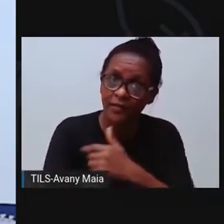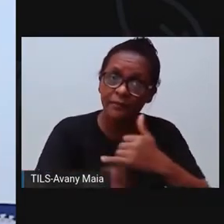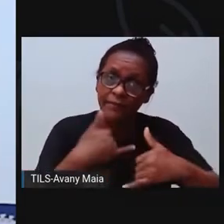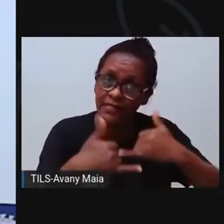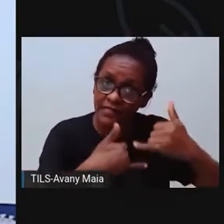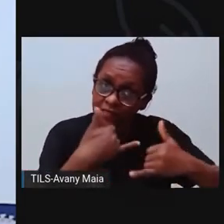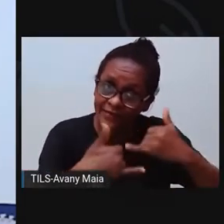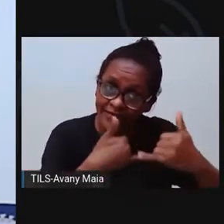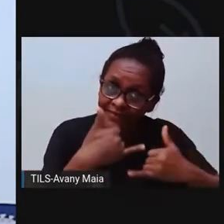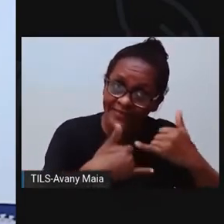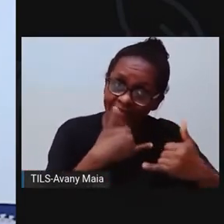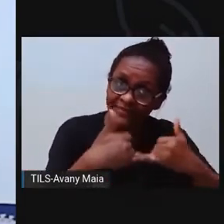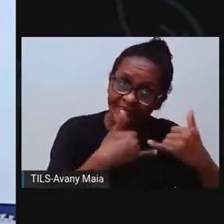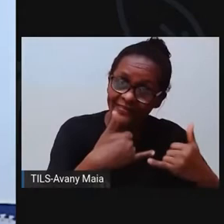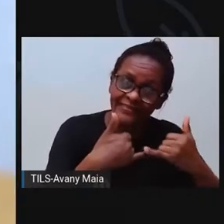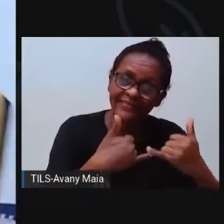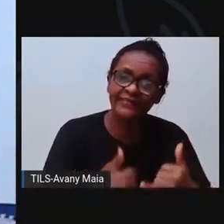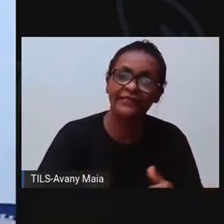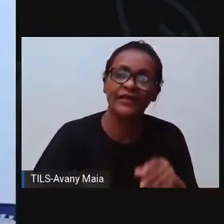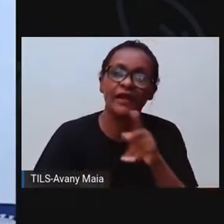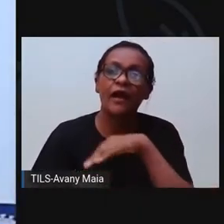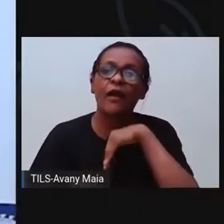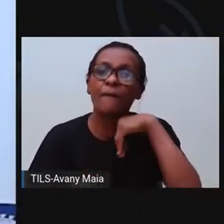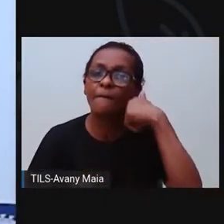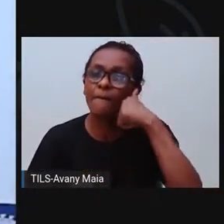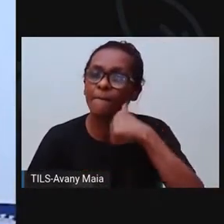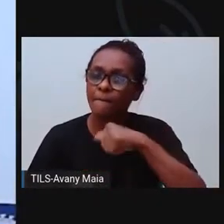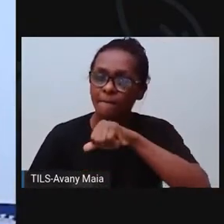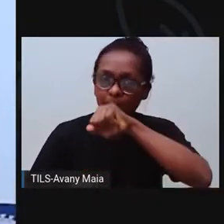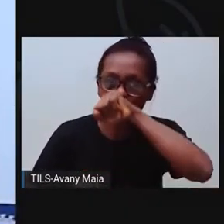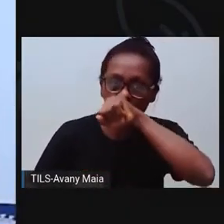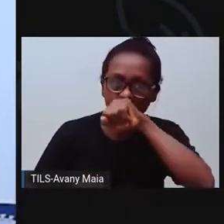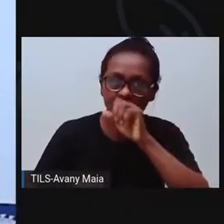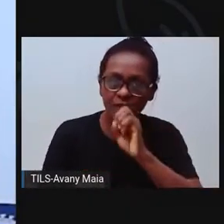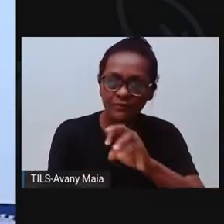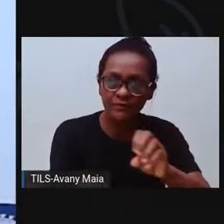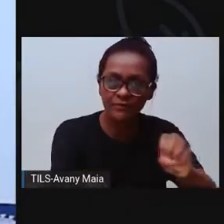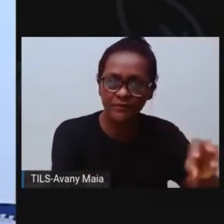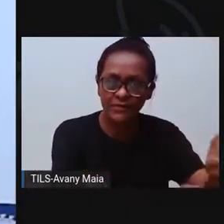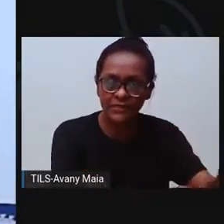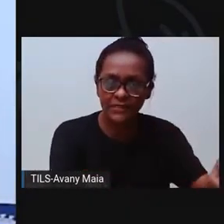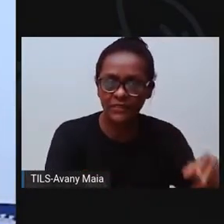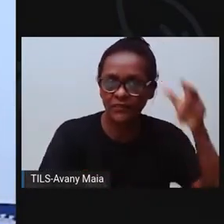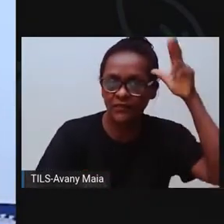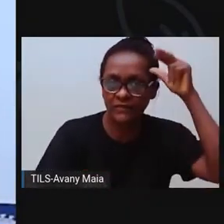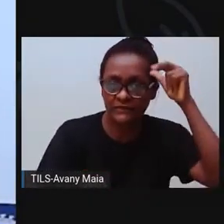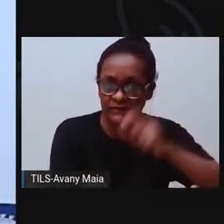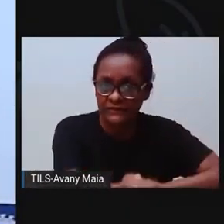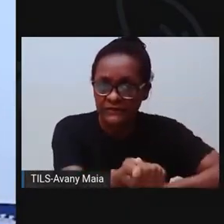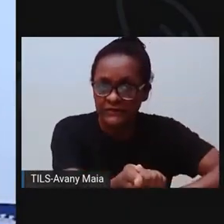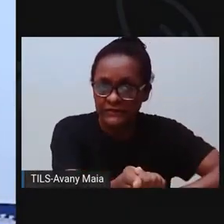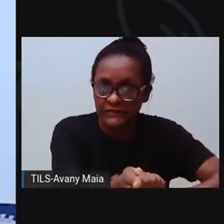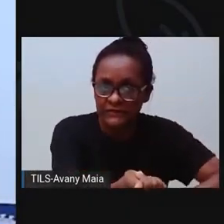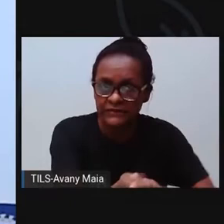brincadeiras para seu filho ensinar. Olha ele gritando chateado.